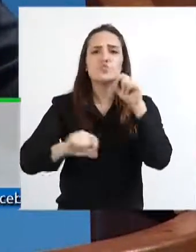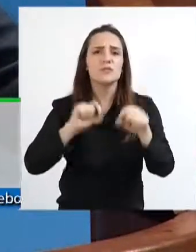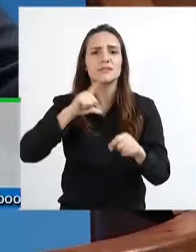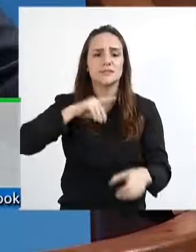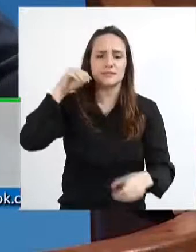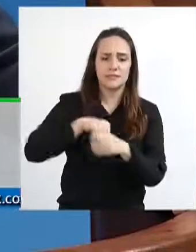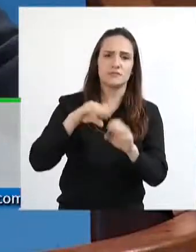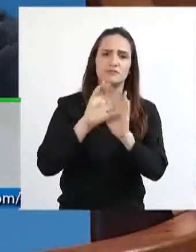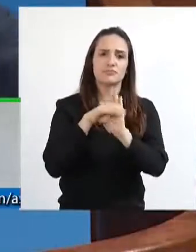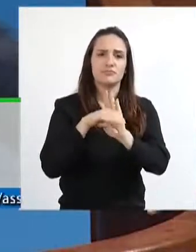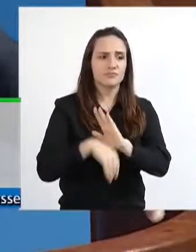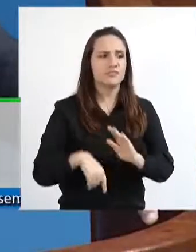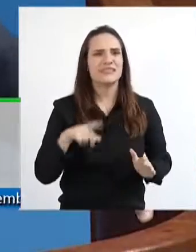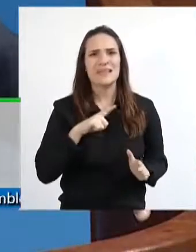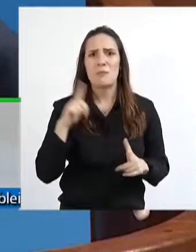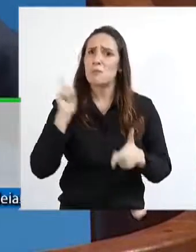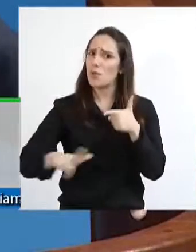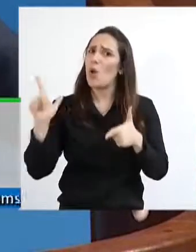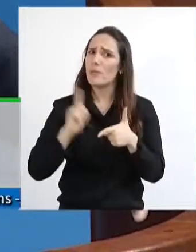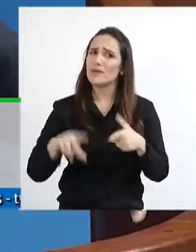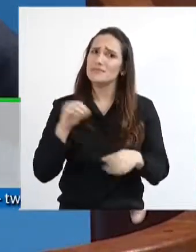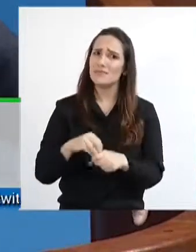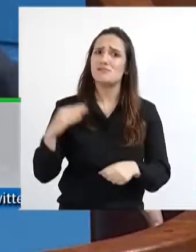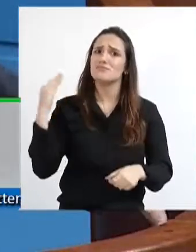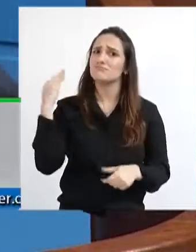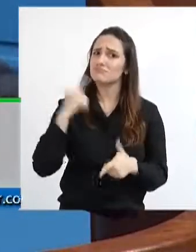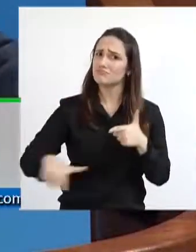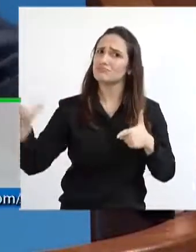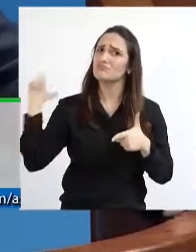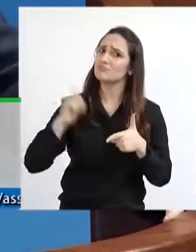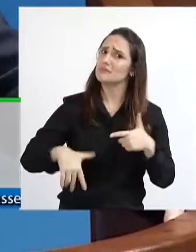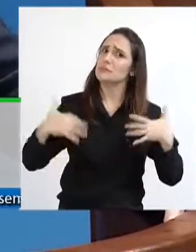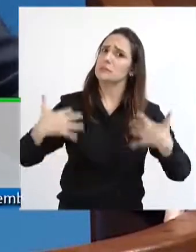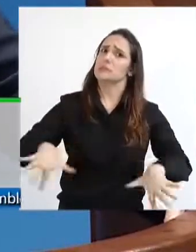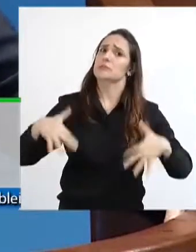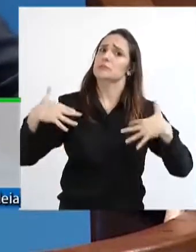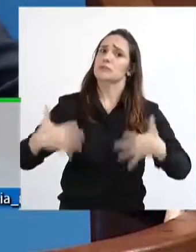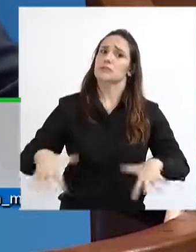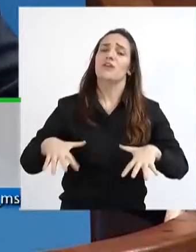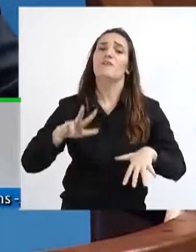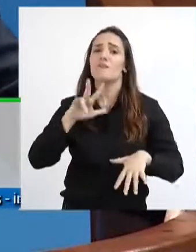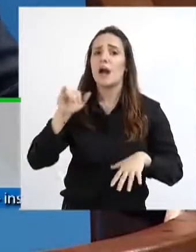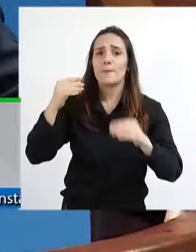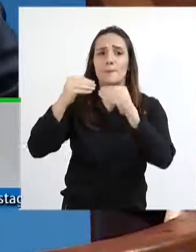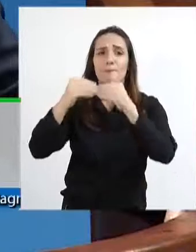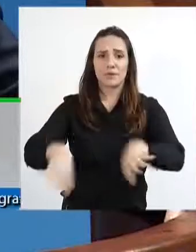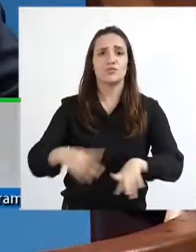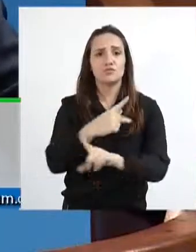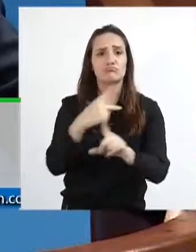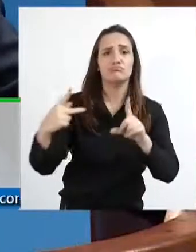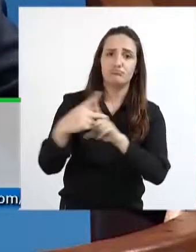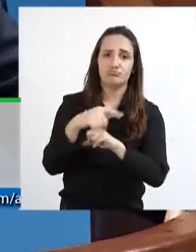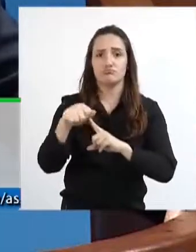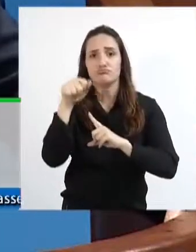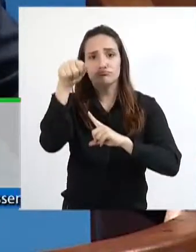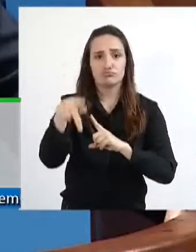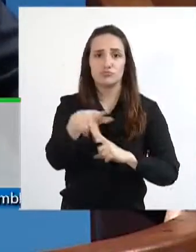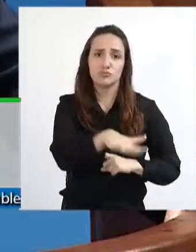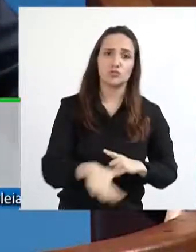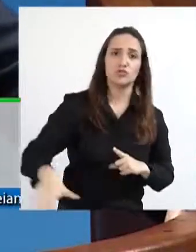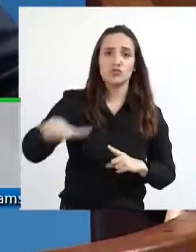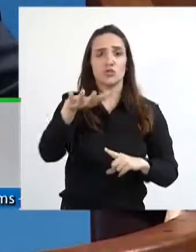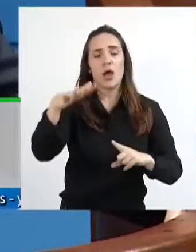projeto tem um monte de jabuti que está desmantelando o sistema da Previdência Social no